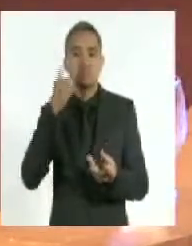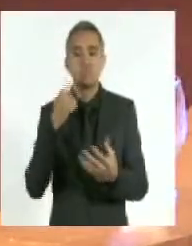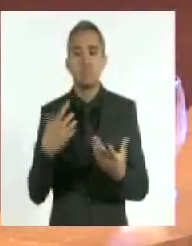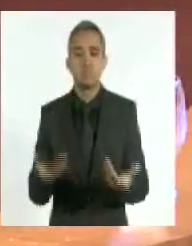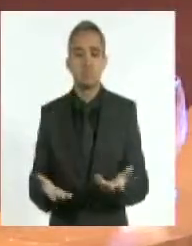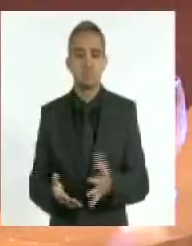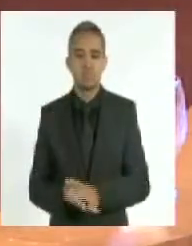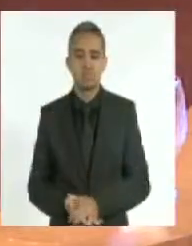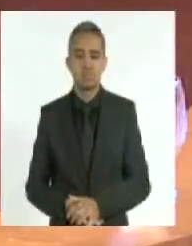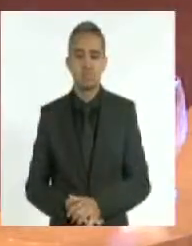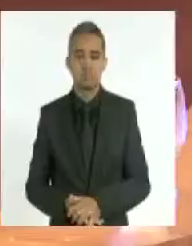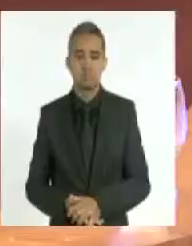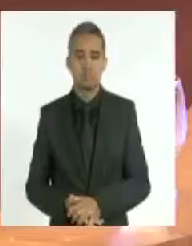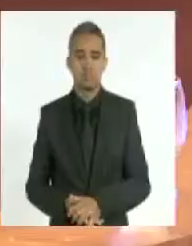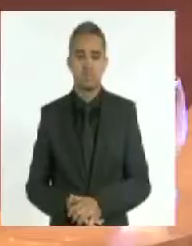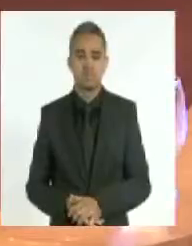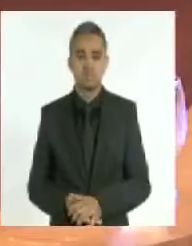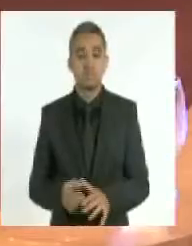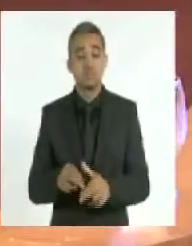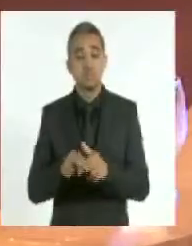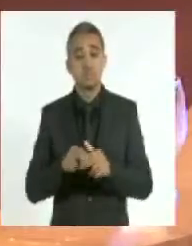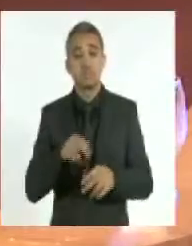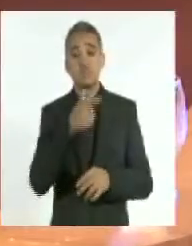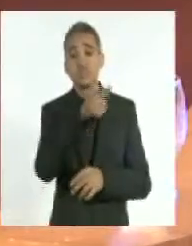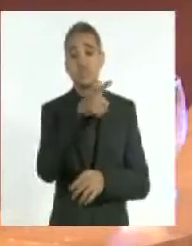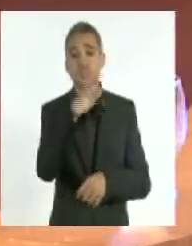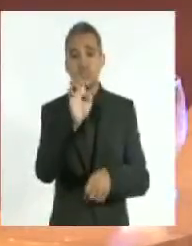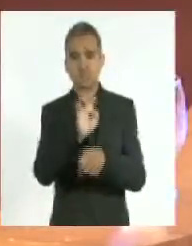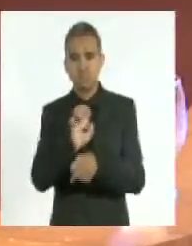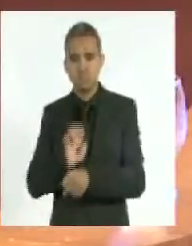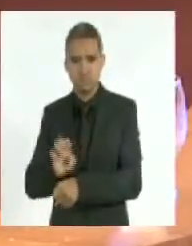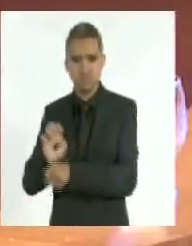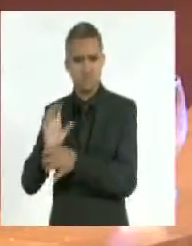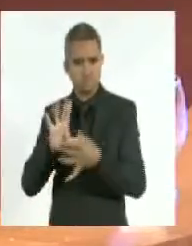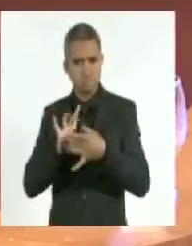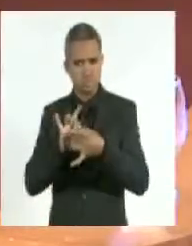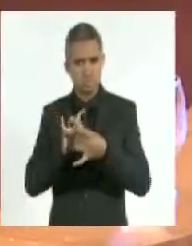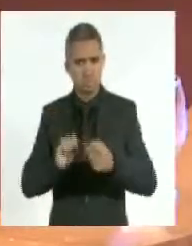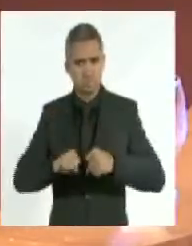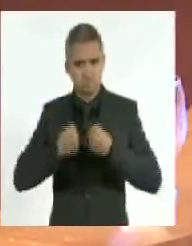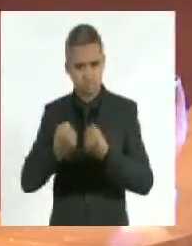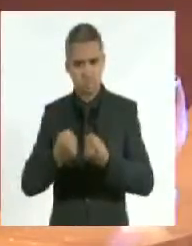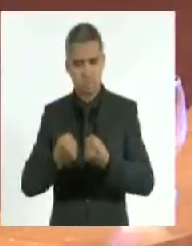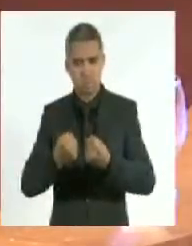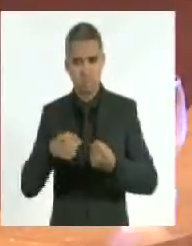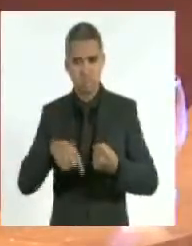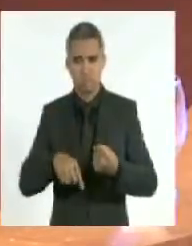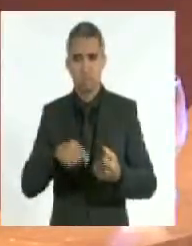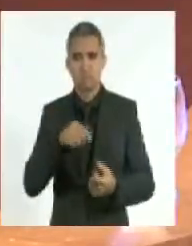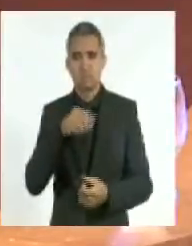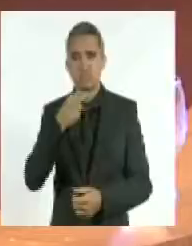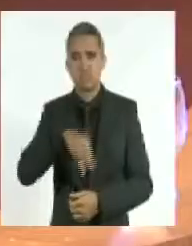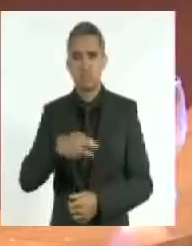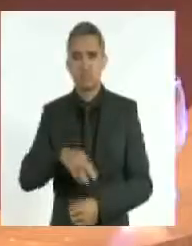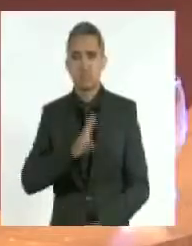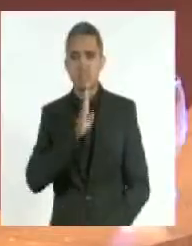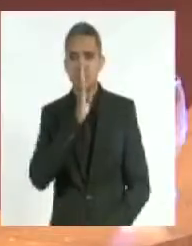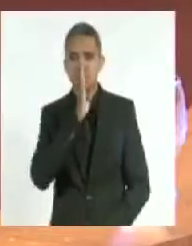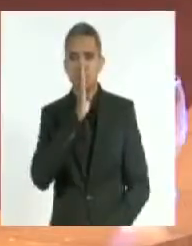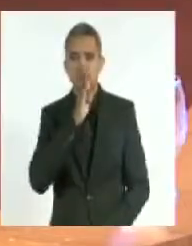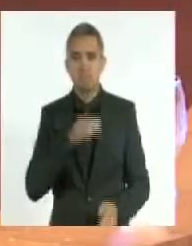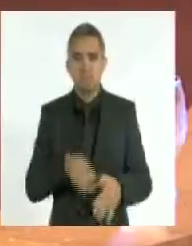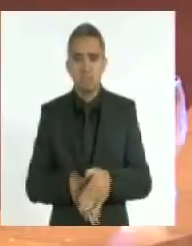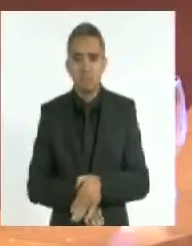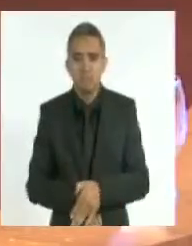Laios em relação a isso? Os outros estados se mobilizaram nesse sentido. E isso aqui é que eu faço agora um apelo aos